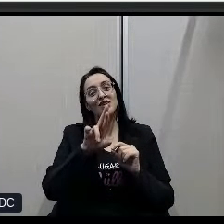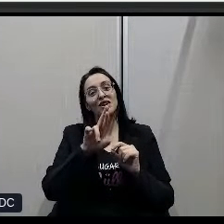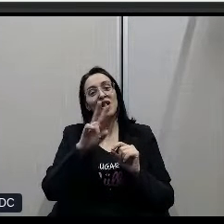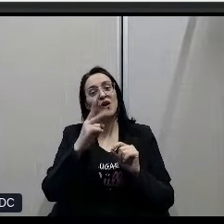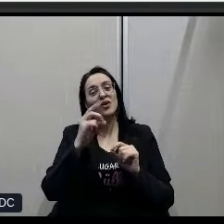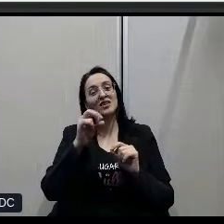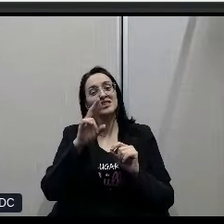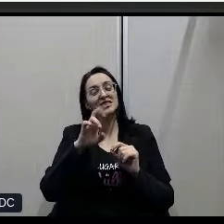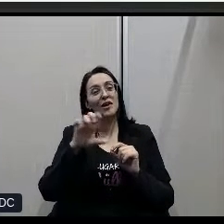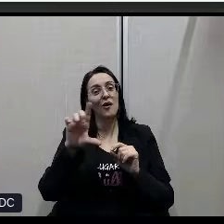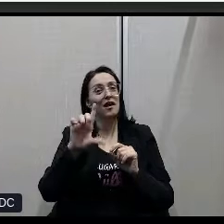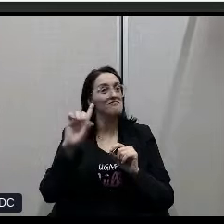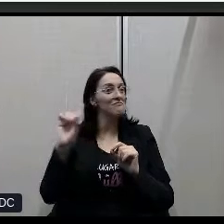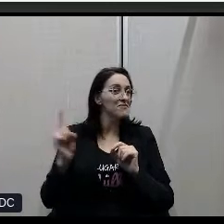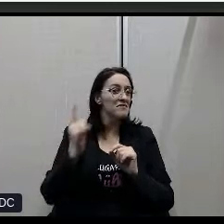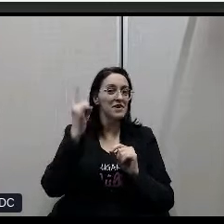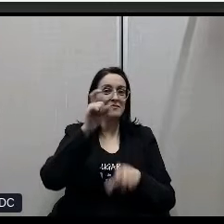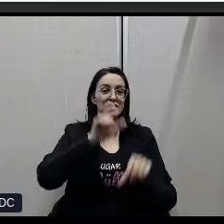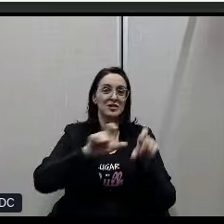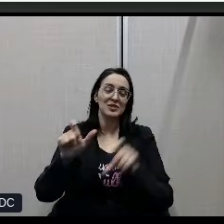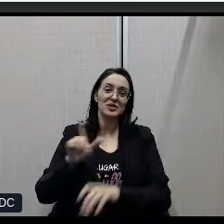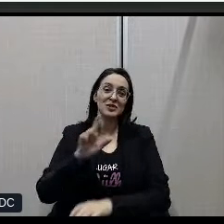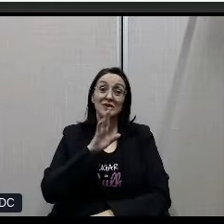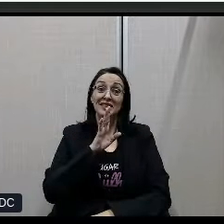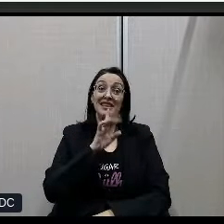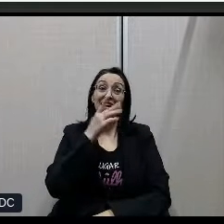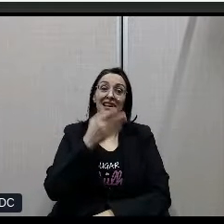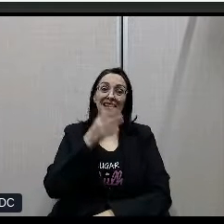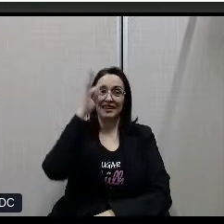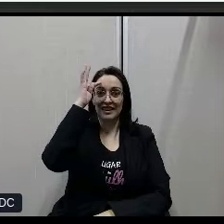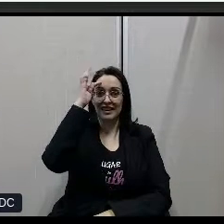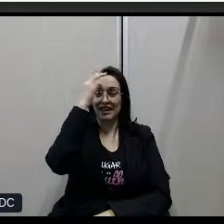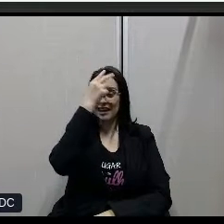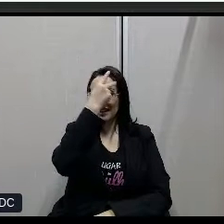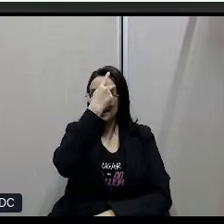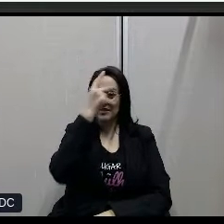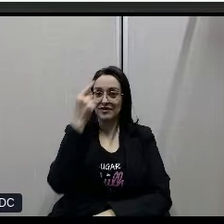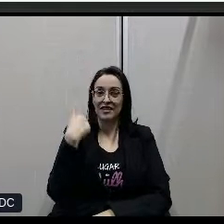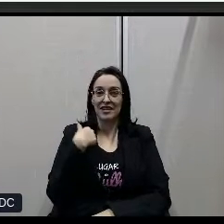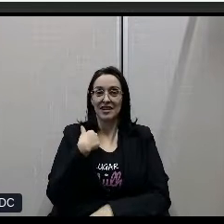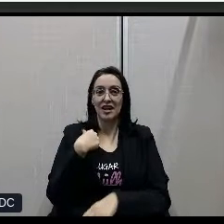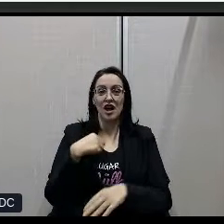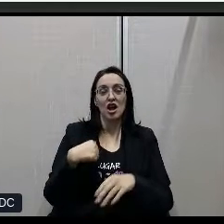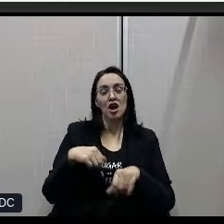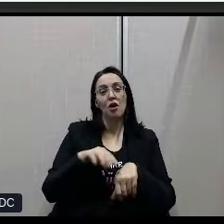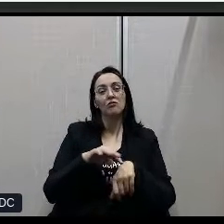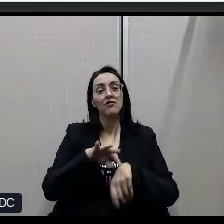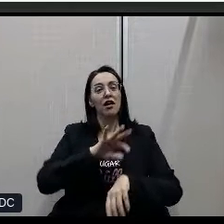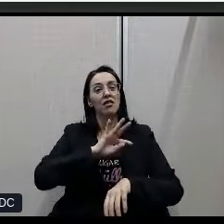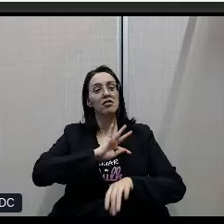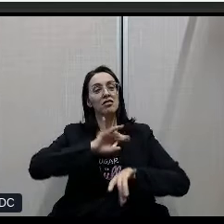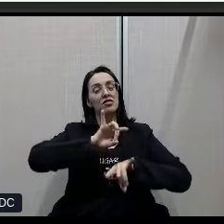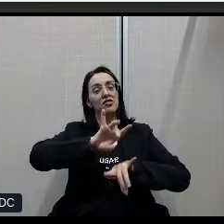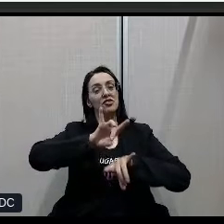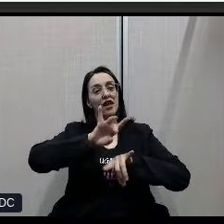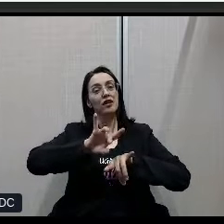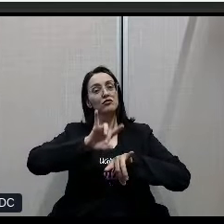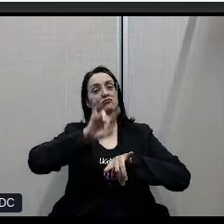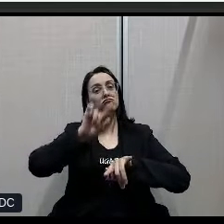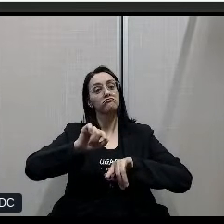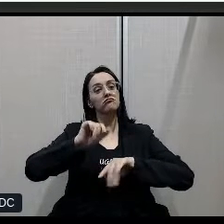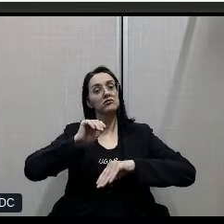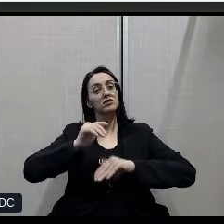que eu conheci com TDAH. E eu estava no momento de finalizar meu técnico em desenvolvimento de sistemas na